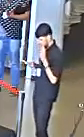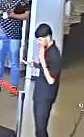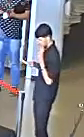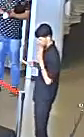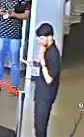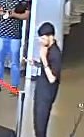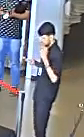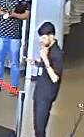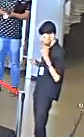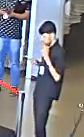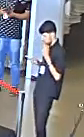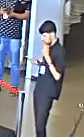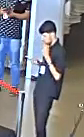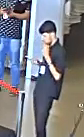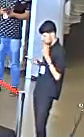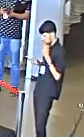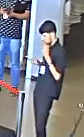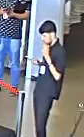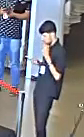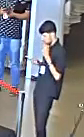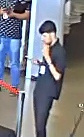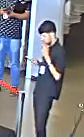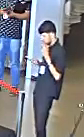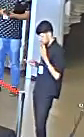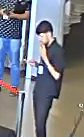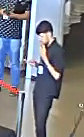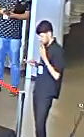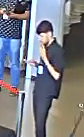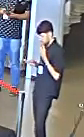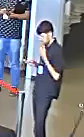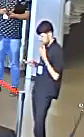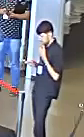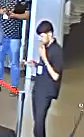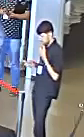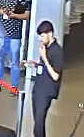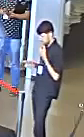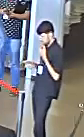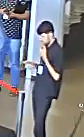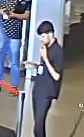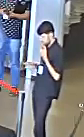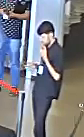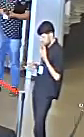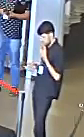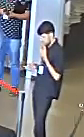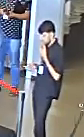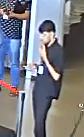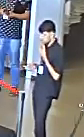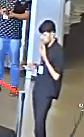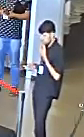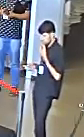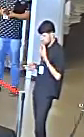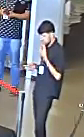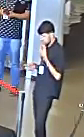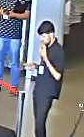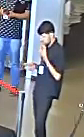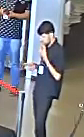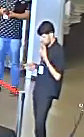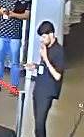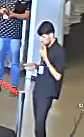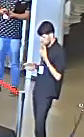tratar do tombamento da Unesco da Serra da Piedade onde tá aí né Hoje é patrimônio do ifan e do